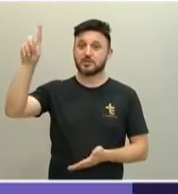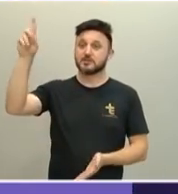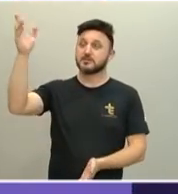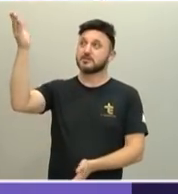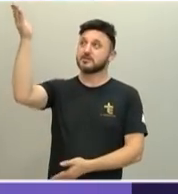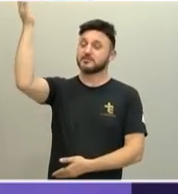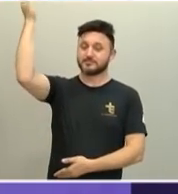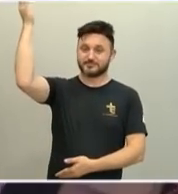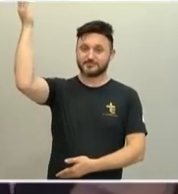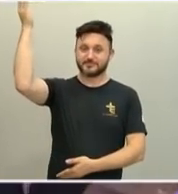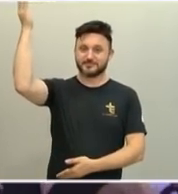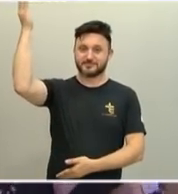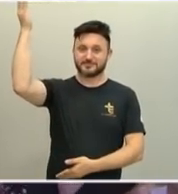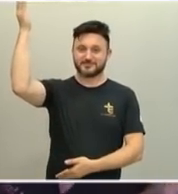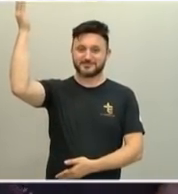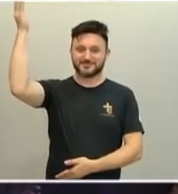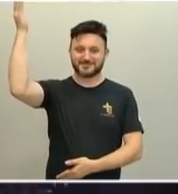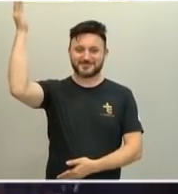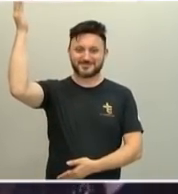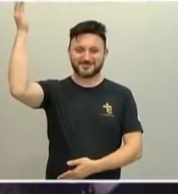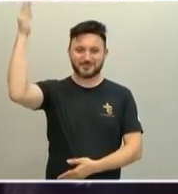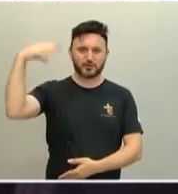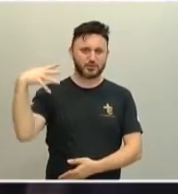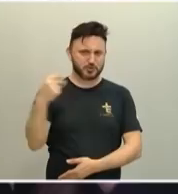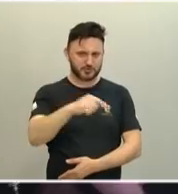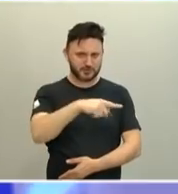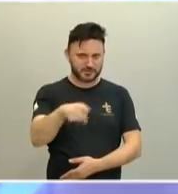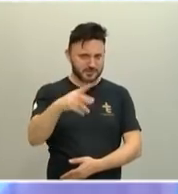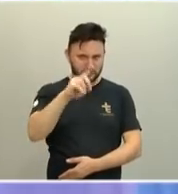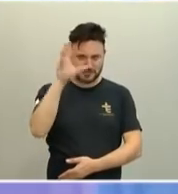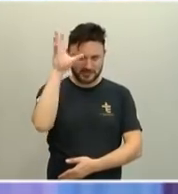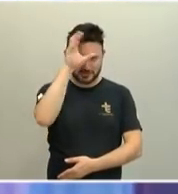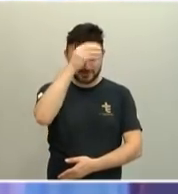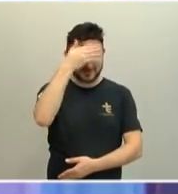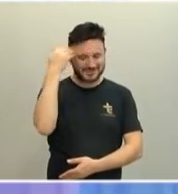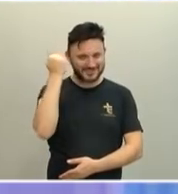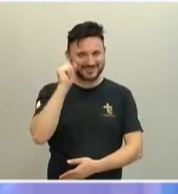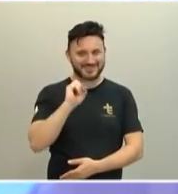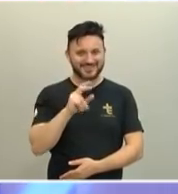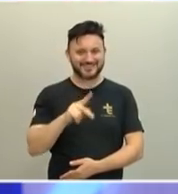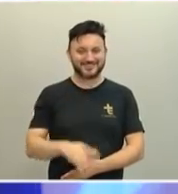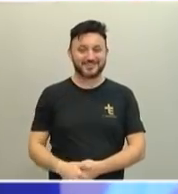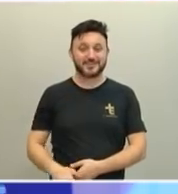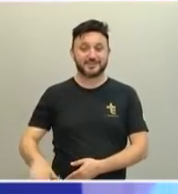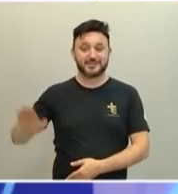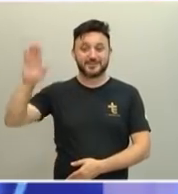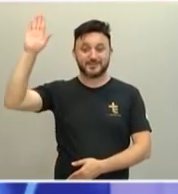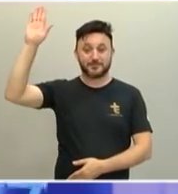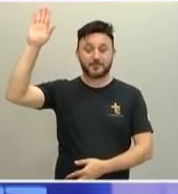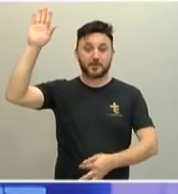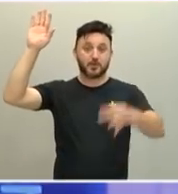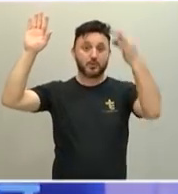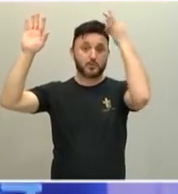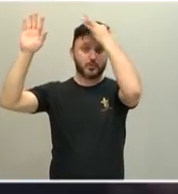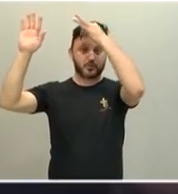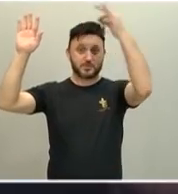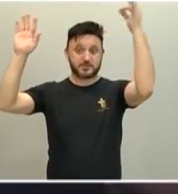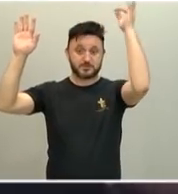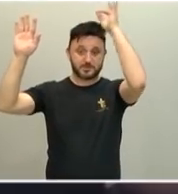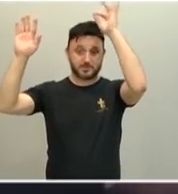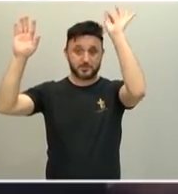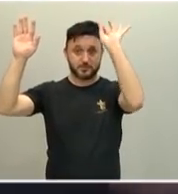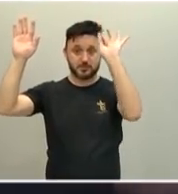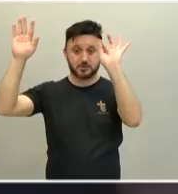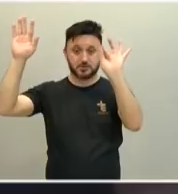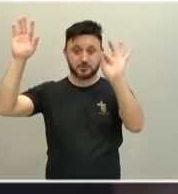casa também, pessoal do ministério aqui também. É para você não esquecer nunca mais, tá bom? Vai. O Espírito Santo, o